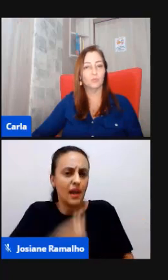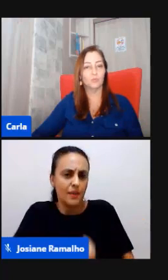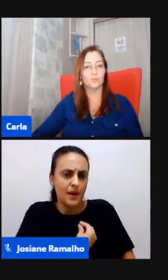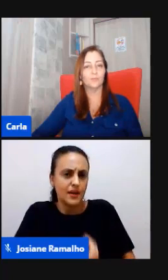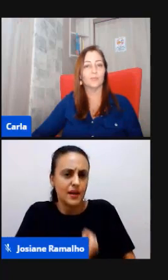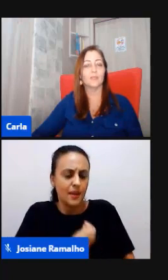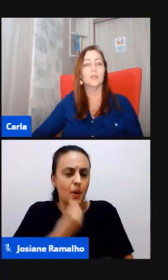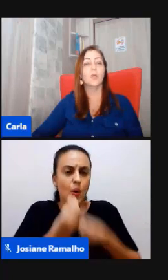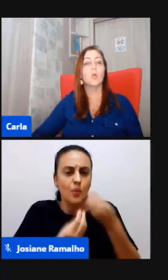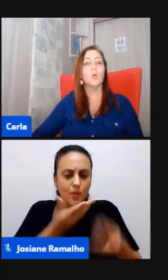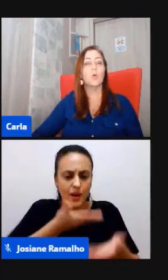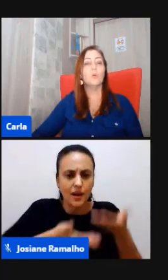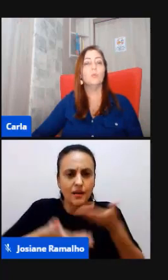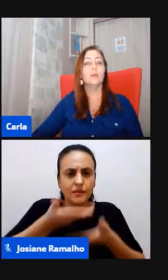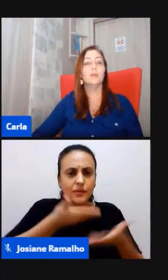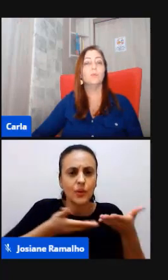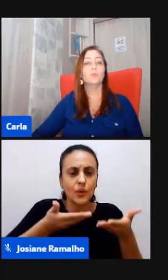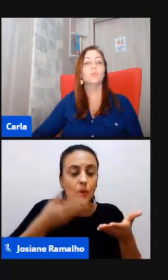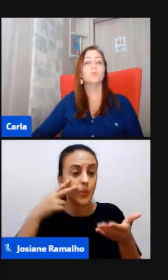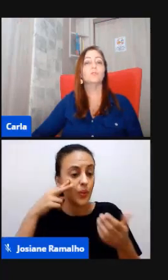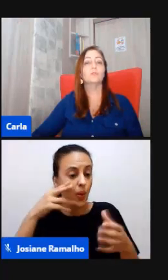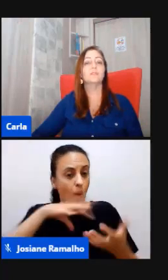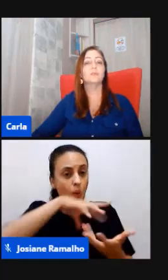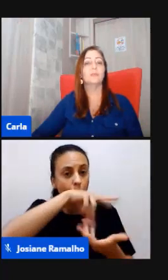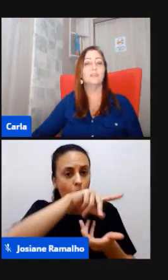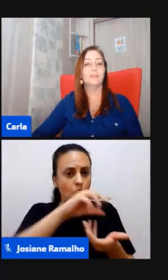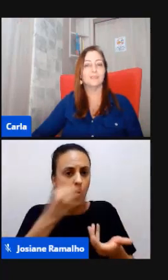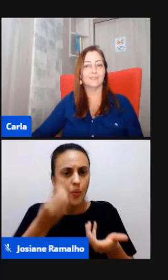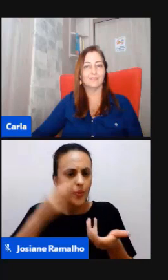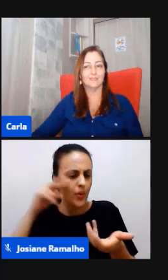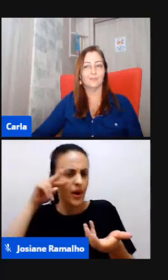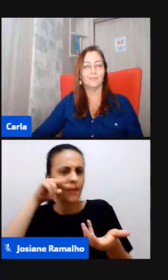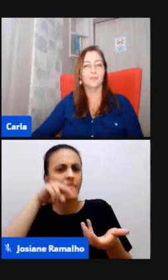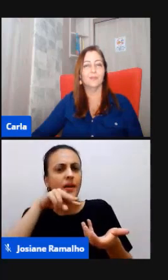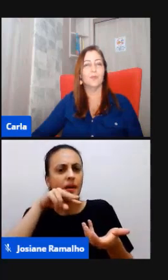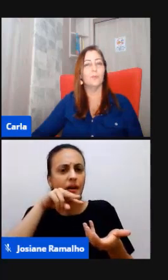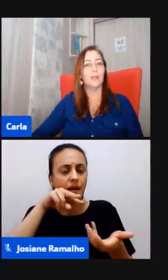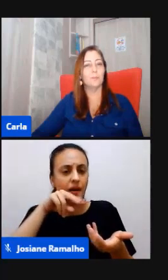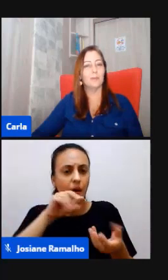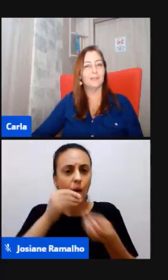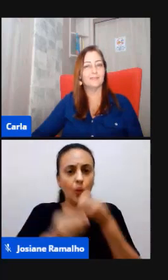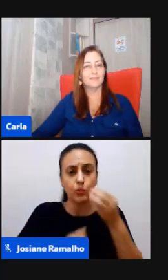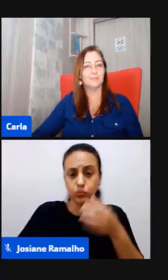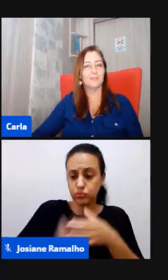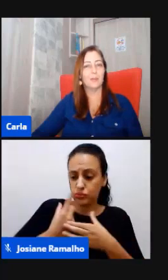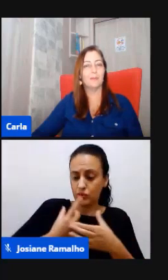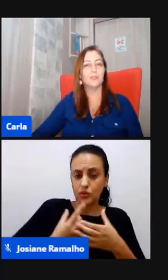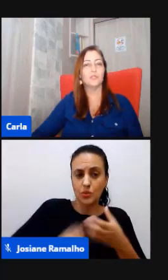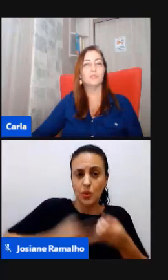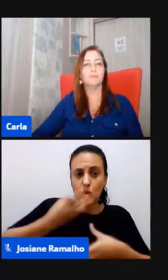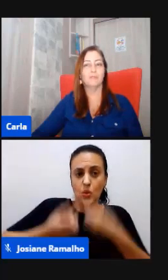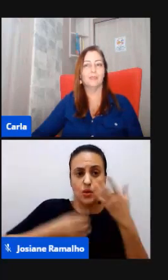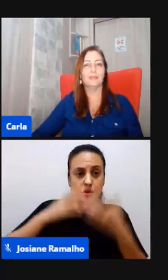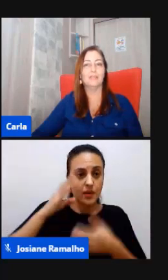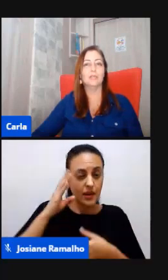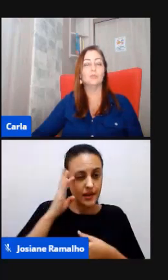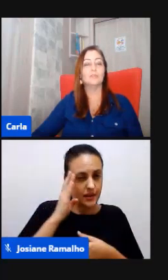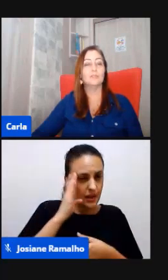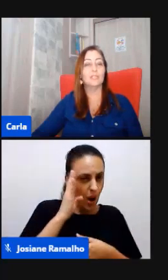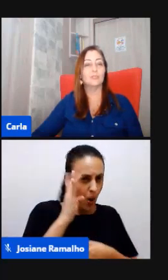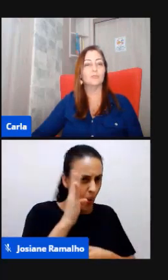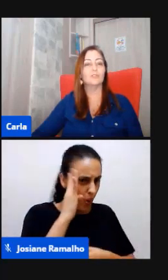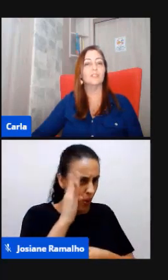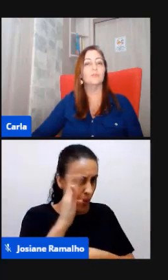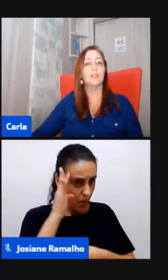o mundo, como ela produz suas teorias, como ela pensa a partir, né,